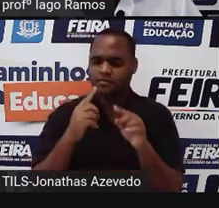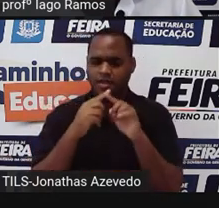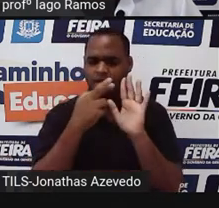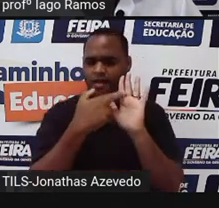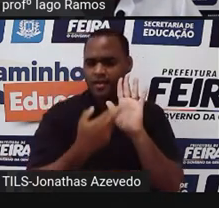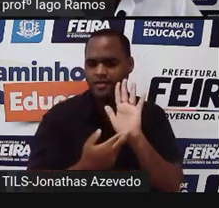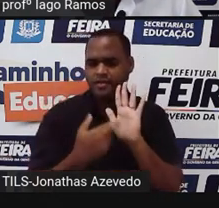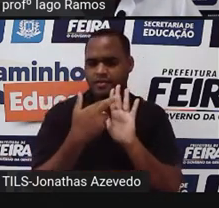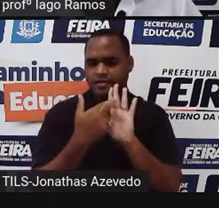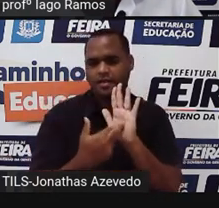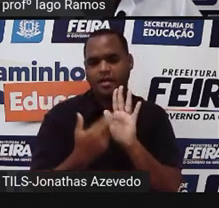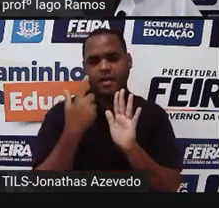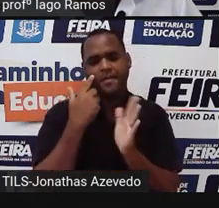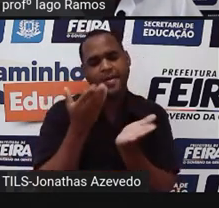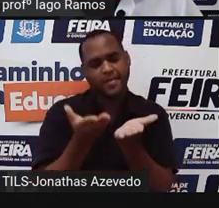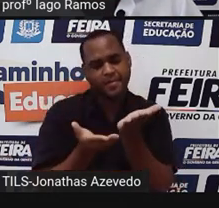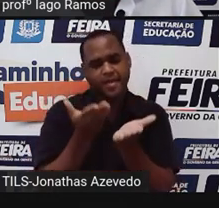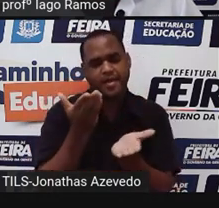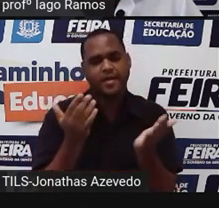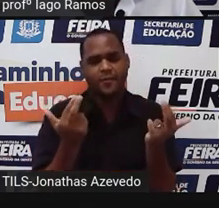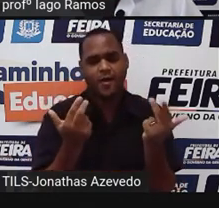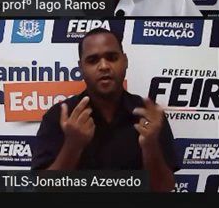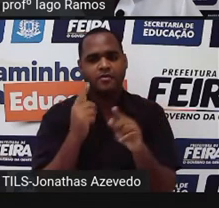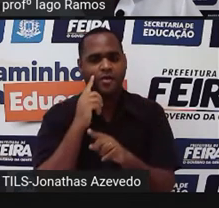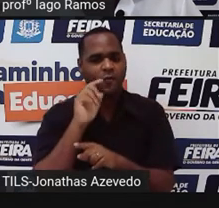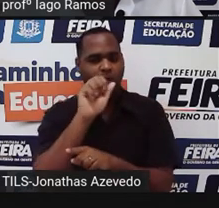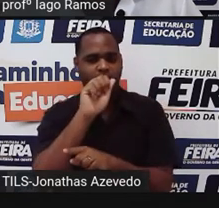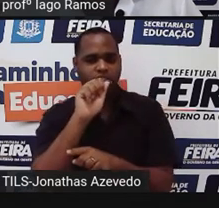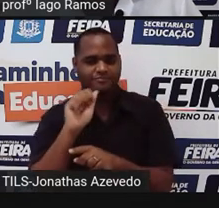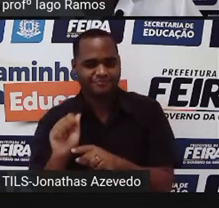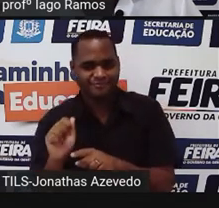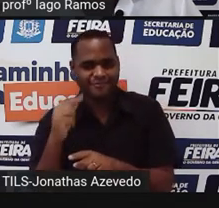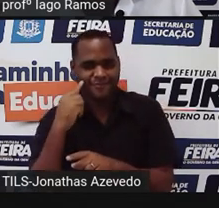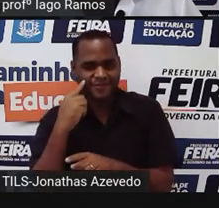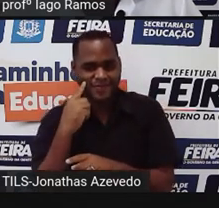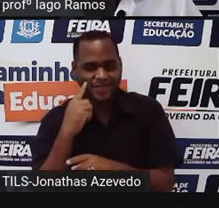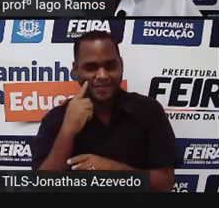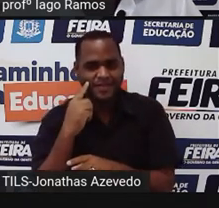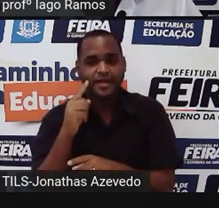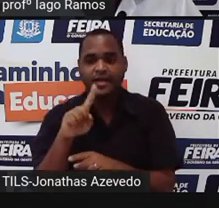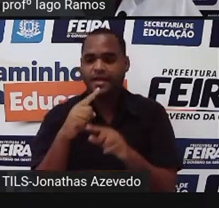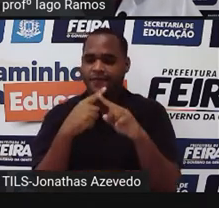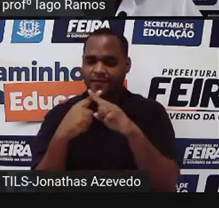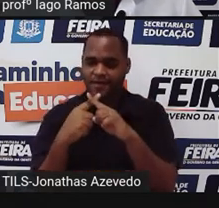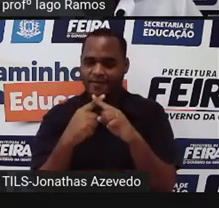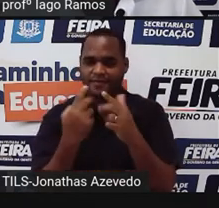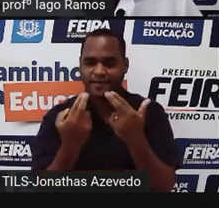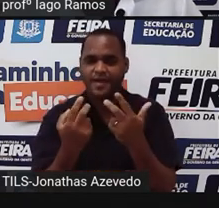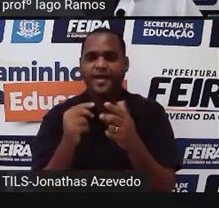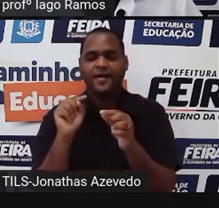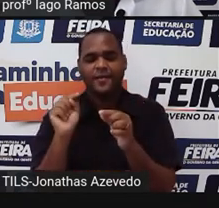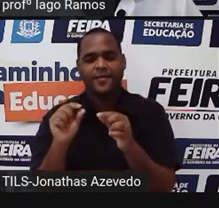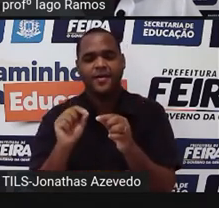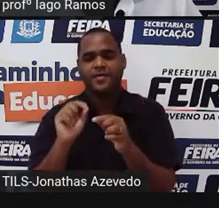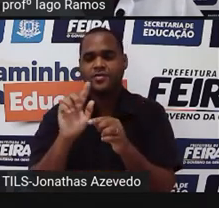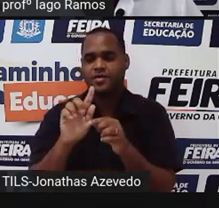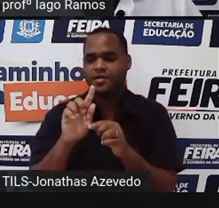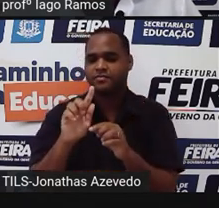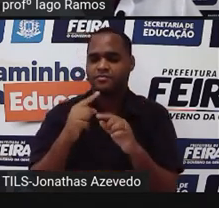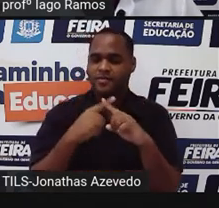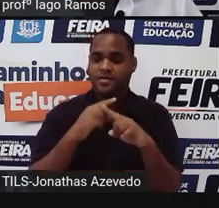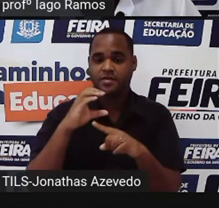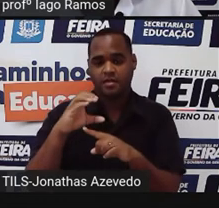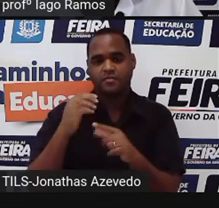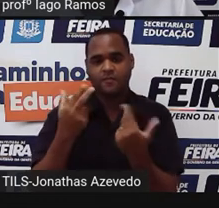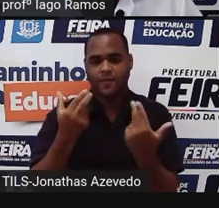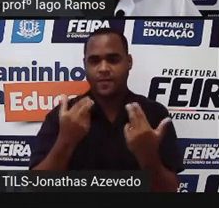de falar, ó. Se são proporcionais, esse A vezes esse A, que vai dar A ao quadrado, vai dar a mesma coisa que o G vezes C, tá